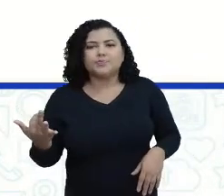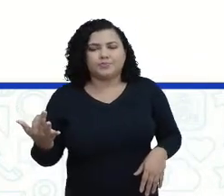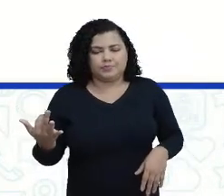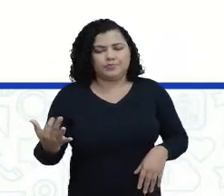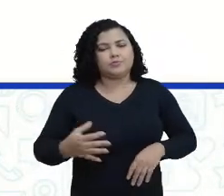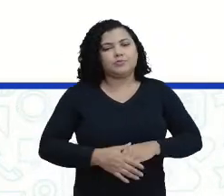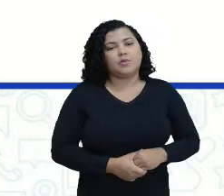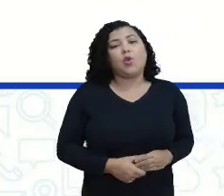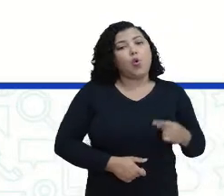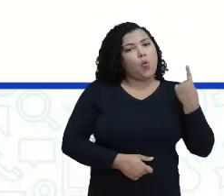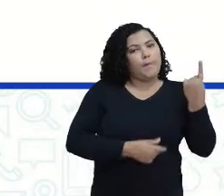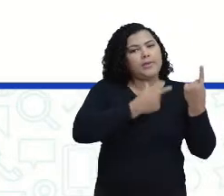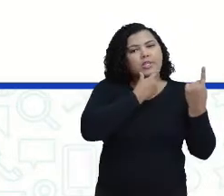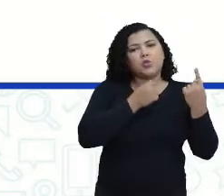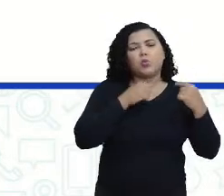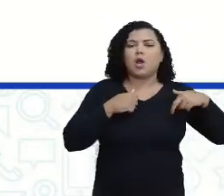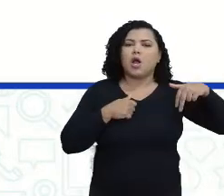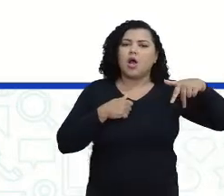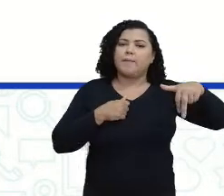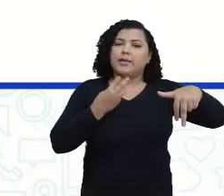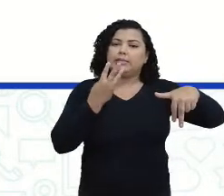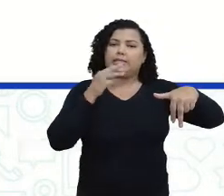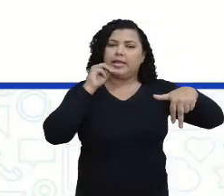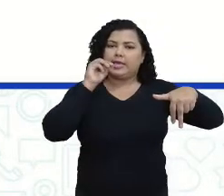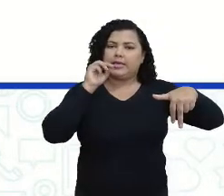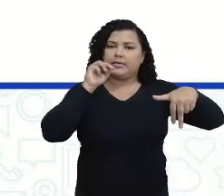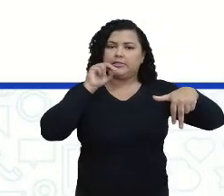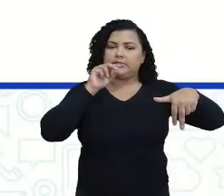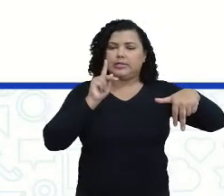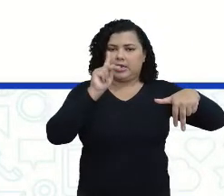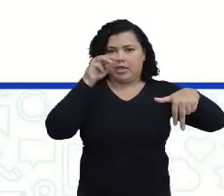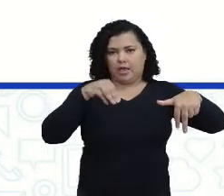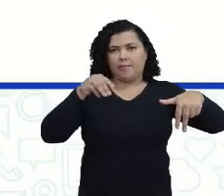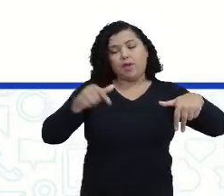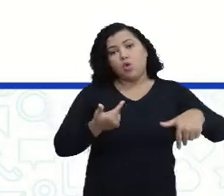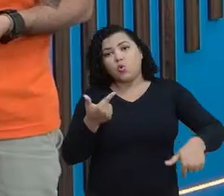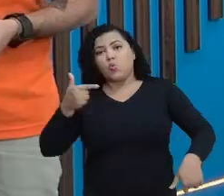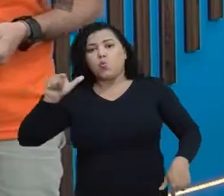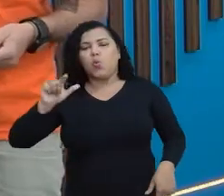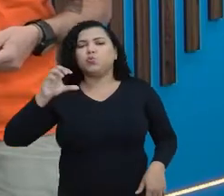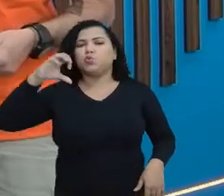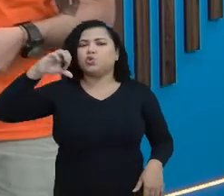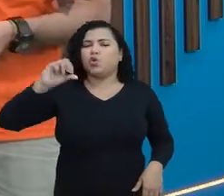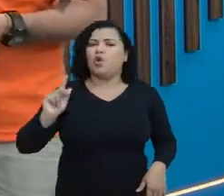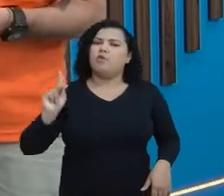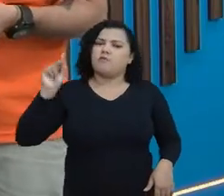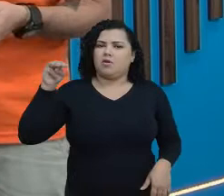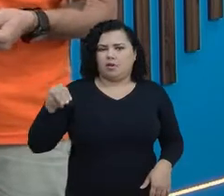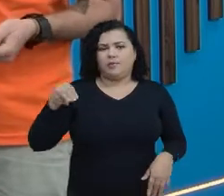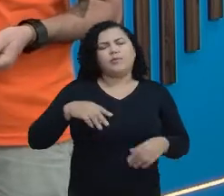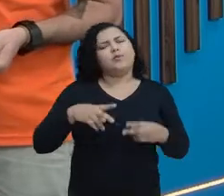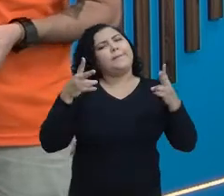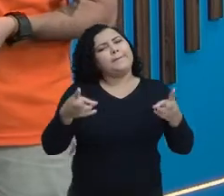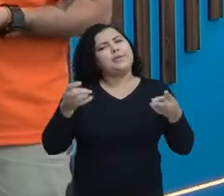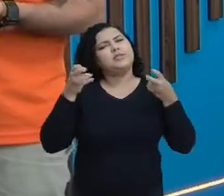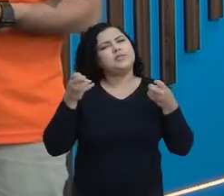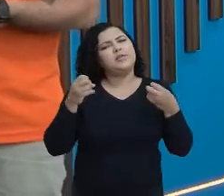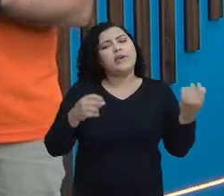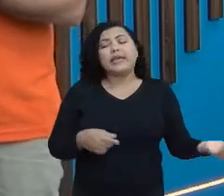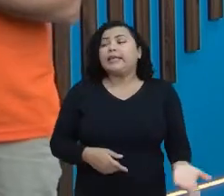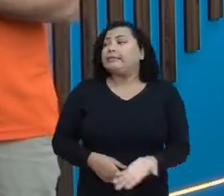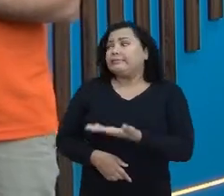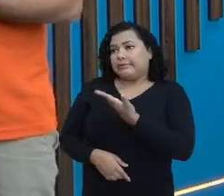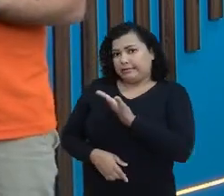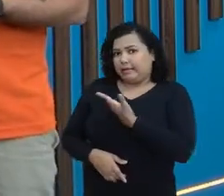hora e o garoto que está correndo está a uma velocidade de 9 km por hora. Então perceba que nessa situação Eu